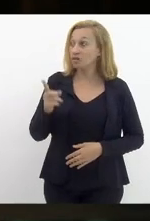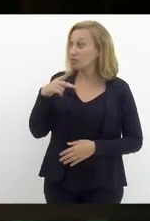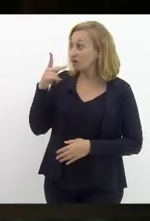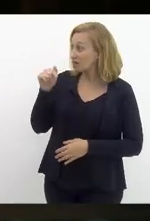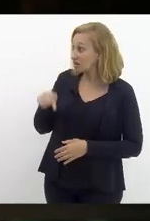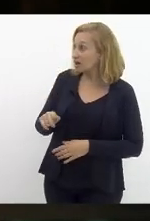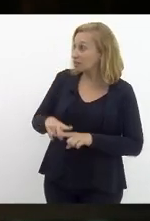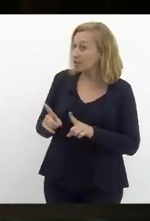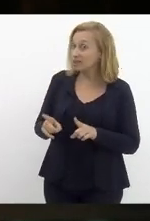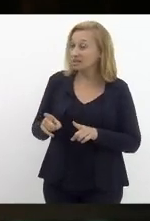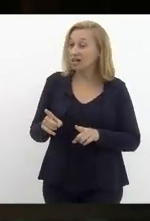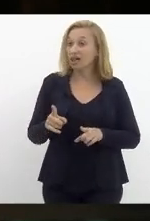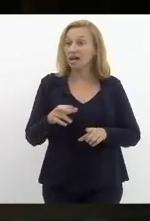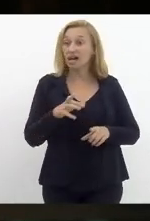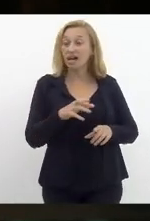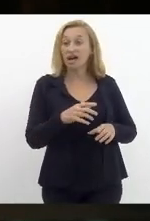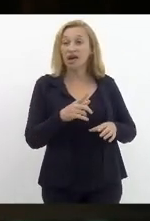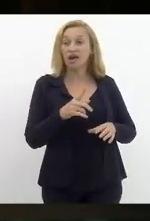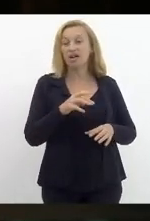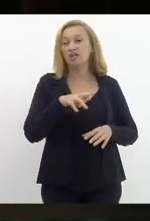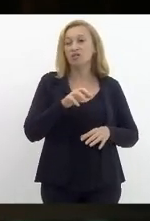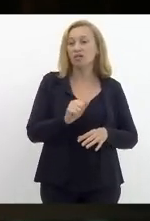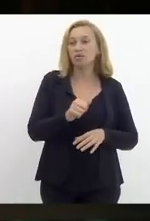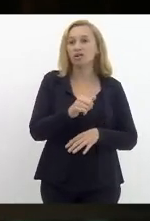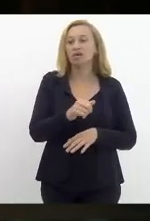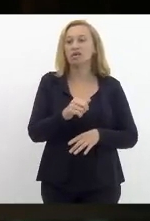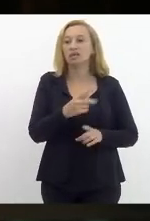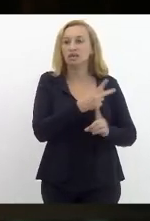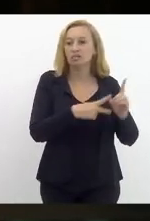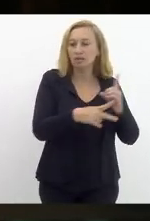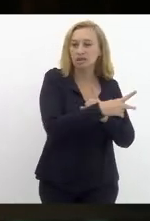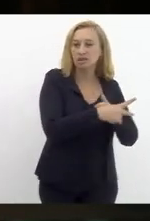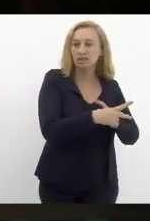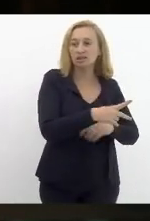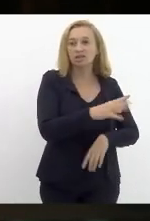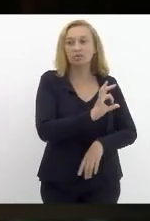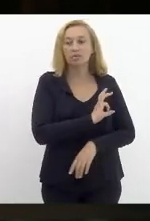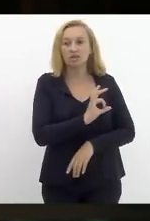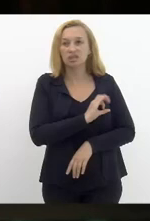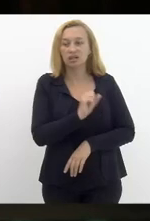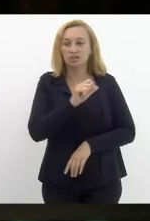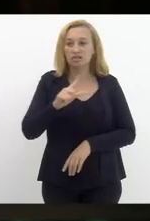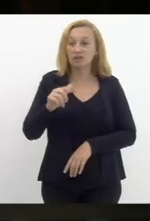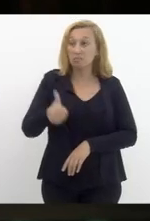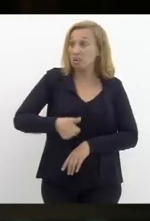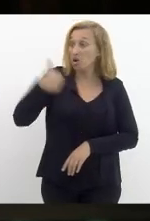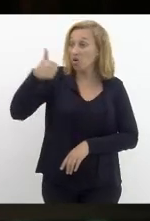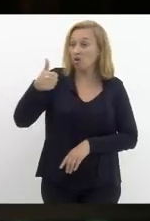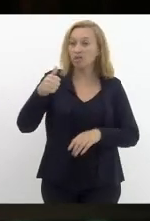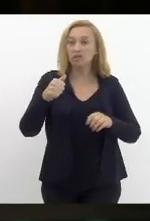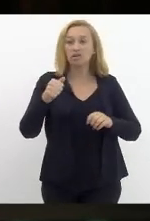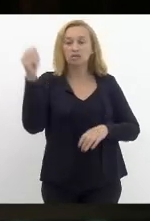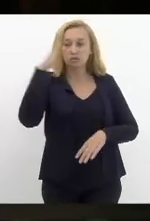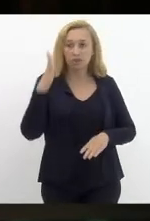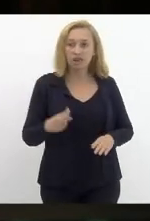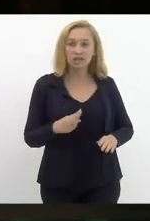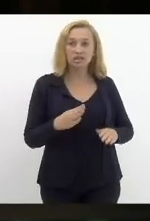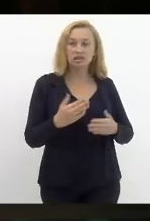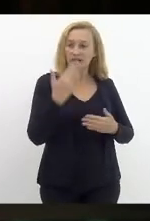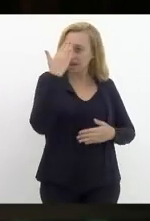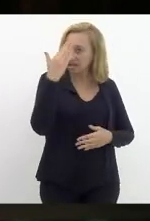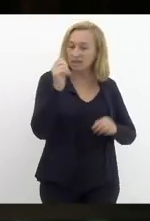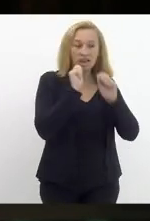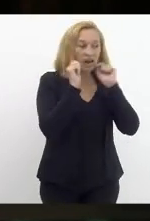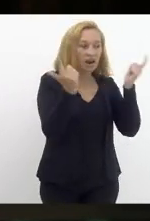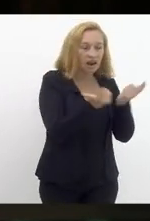mas a reforma da Previdência, hoje, dos policiais civis, é a melhor do Brasil. Devemos isso à Alerj e ao governo, porque eu brigo isso